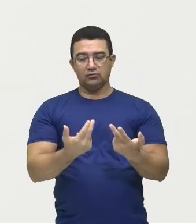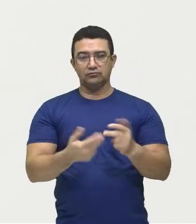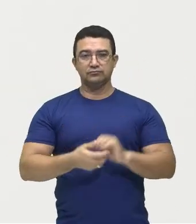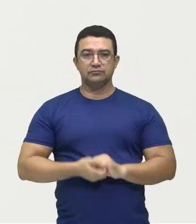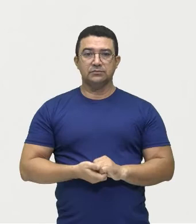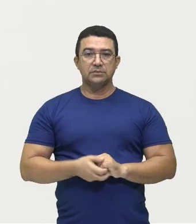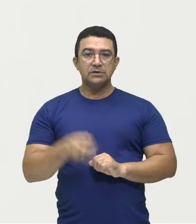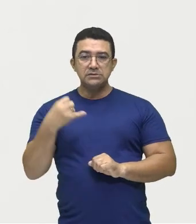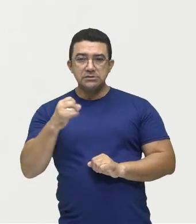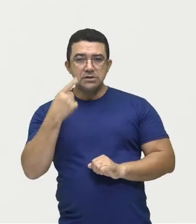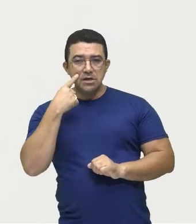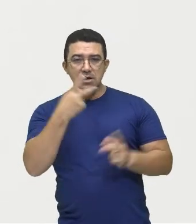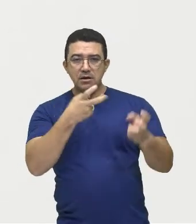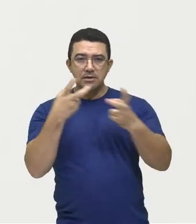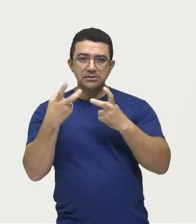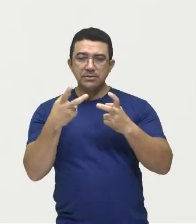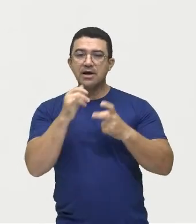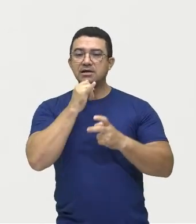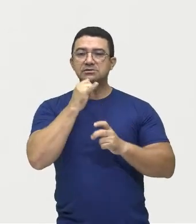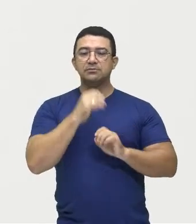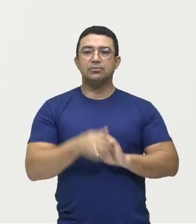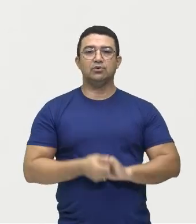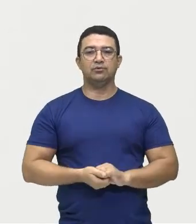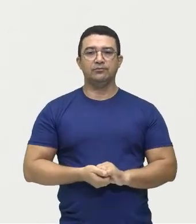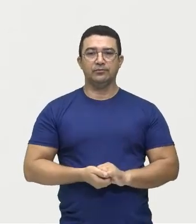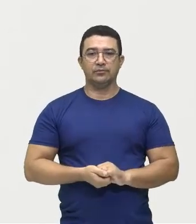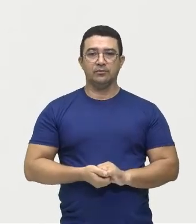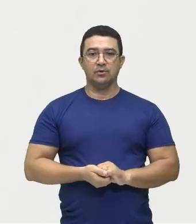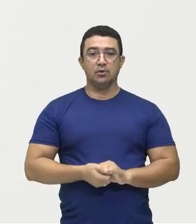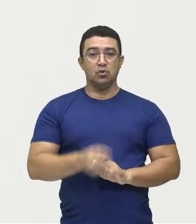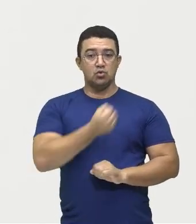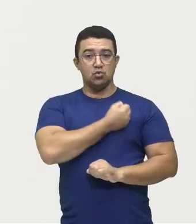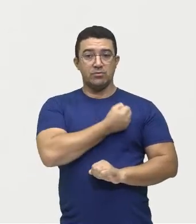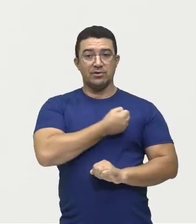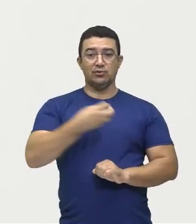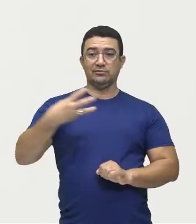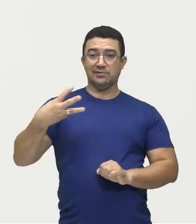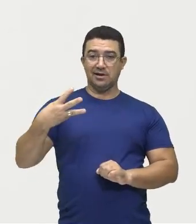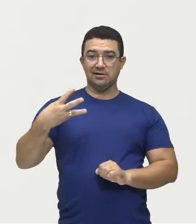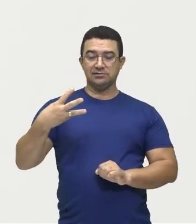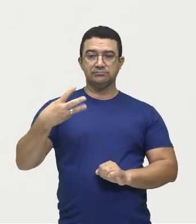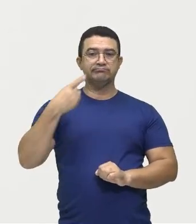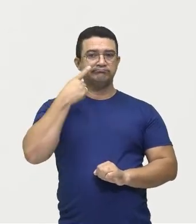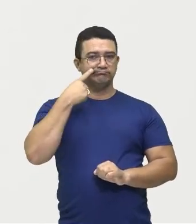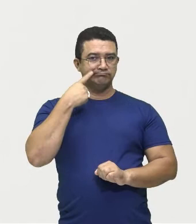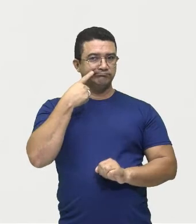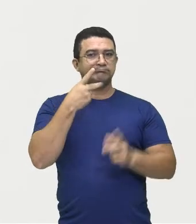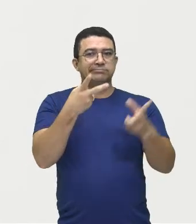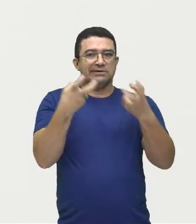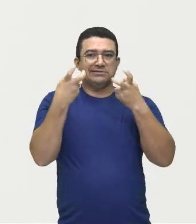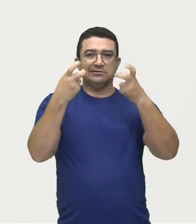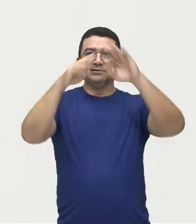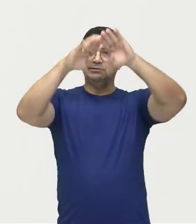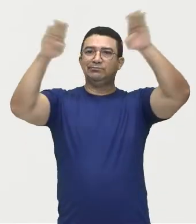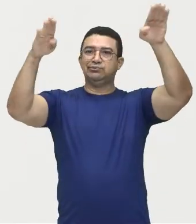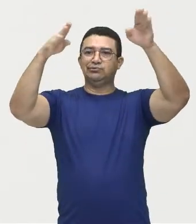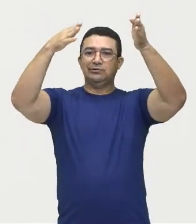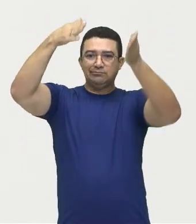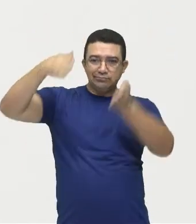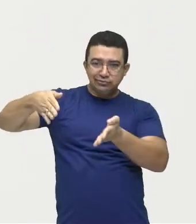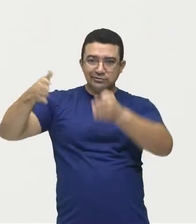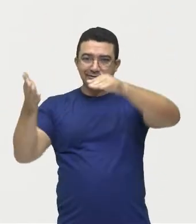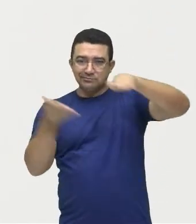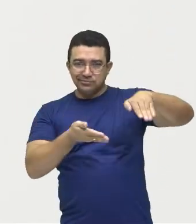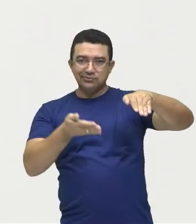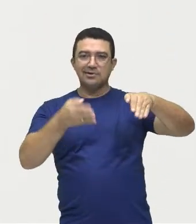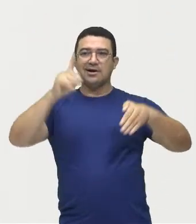a gente olhar aqui, por exemplo, o polígono de número 3, nós temos ali lados diferentes, ó,